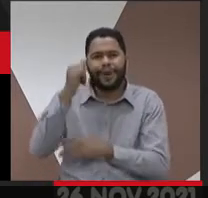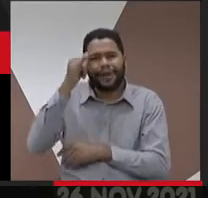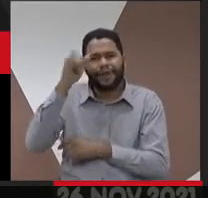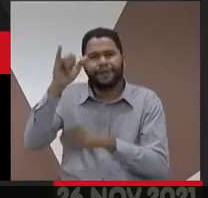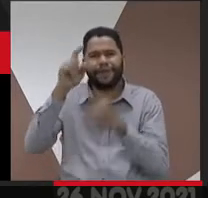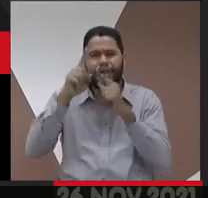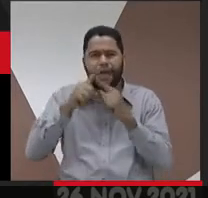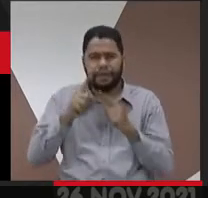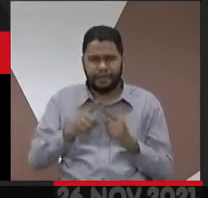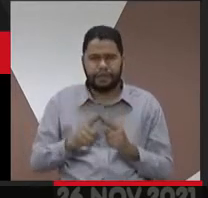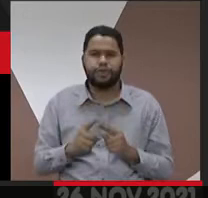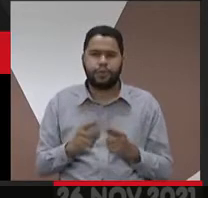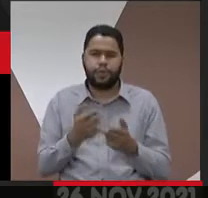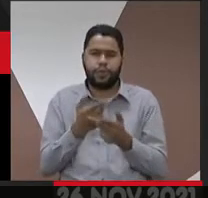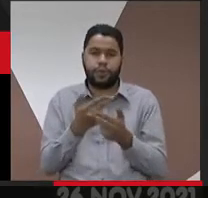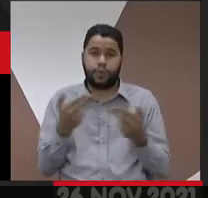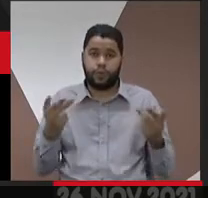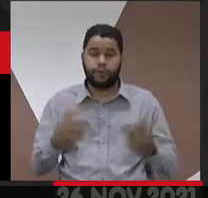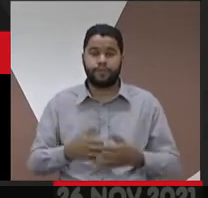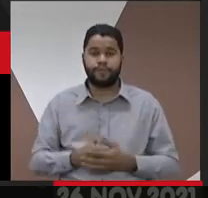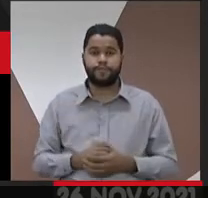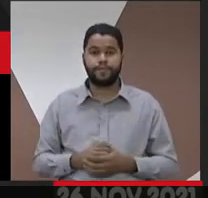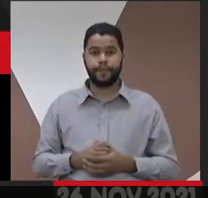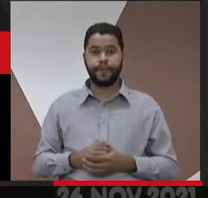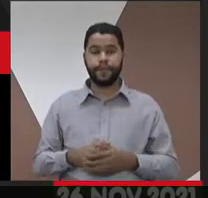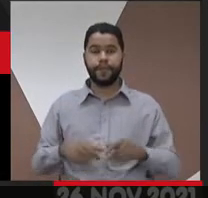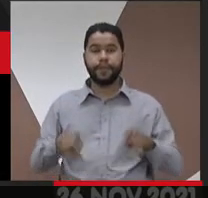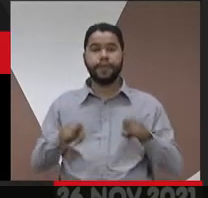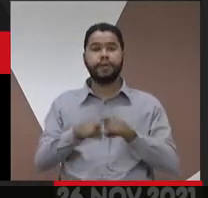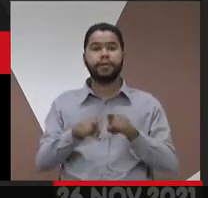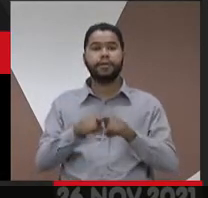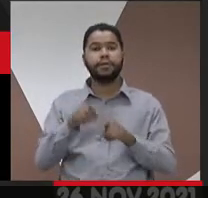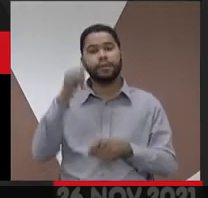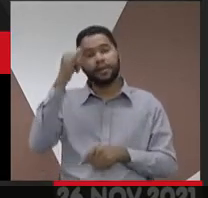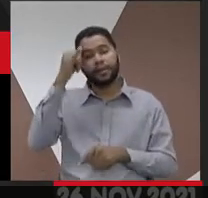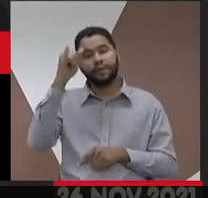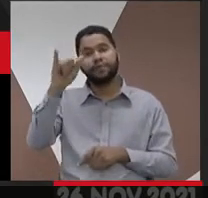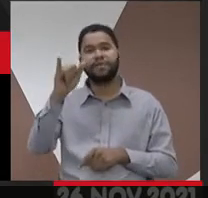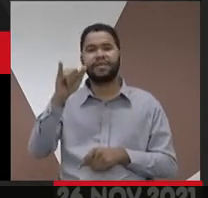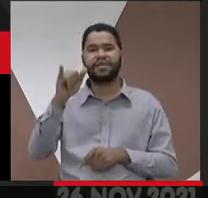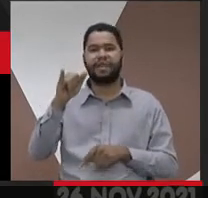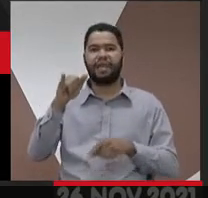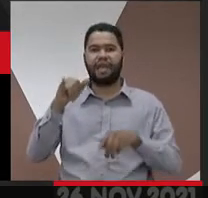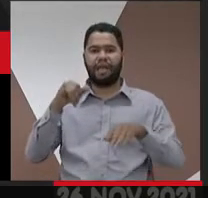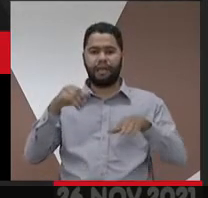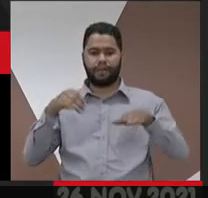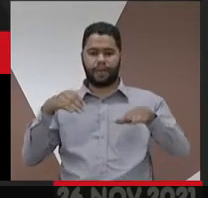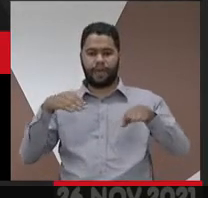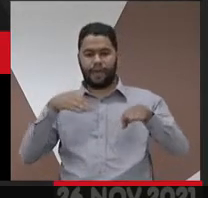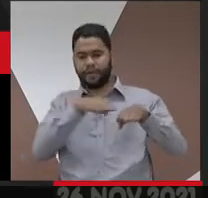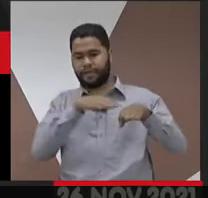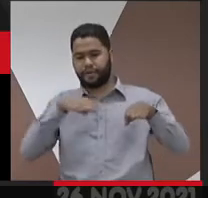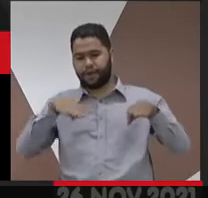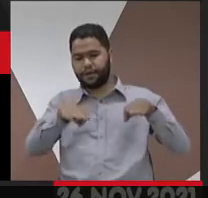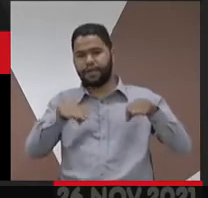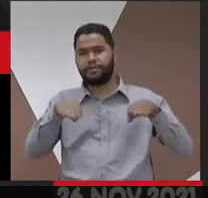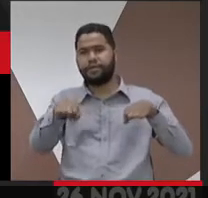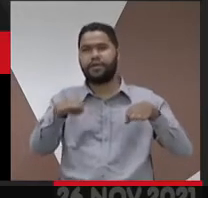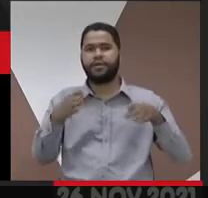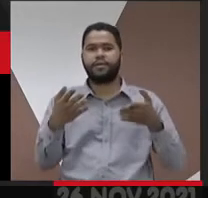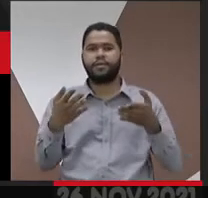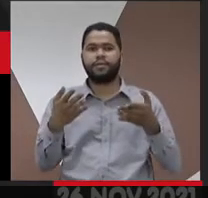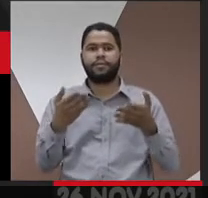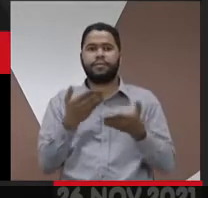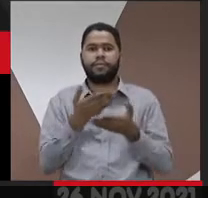de adensamento, né? E, com isso, também evitar muitos acessos à rodovia, o que faria com que a rodovia perderia